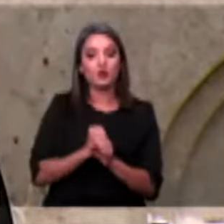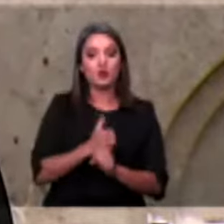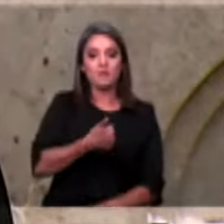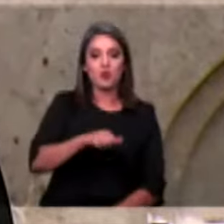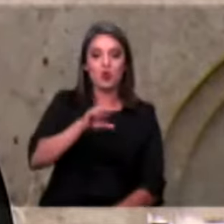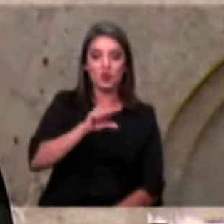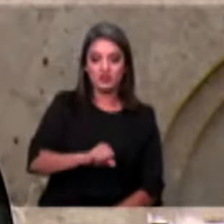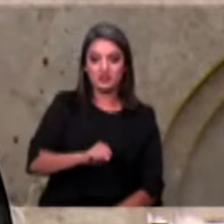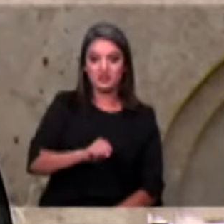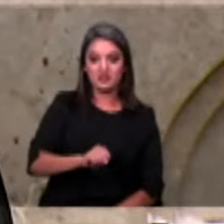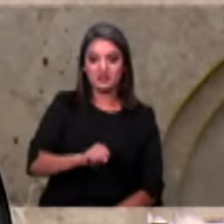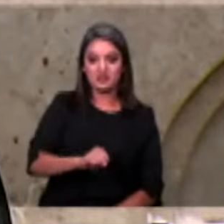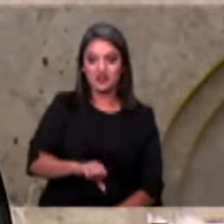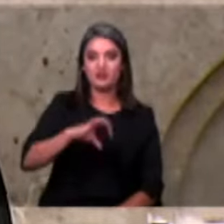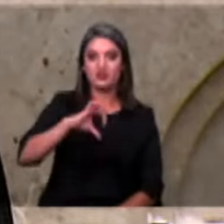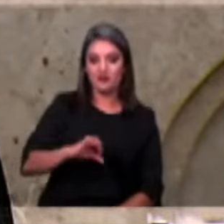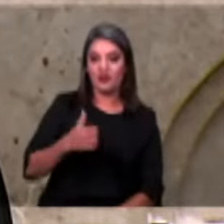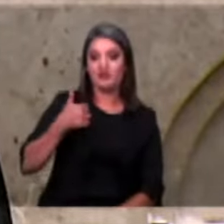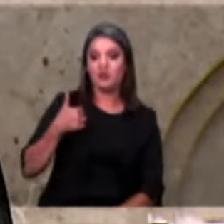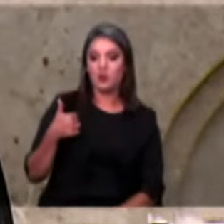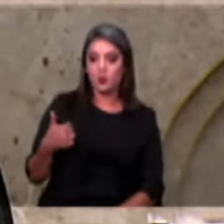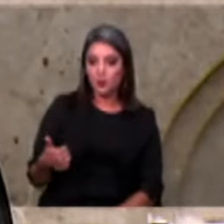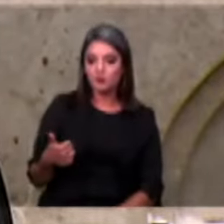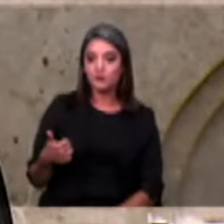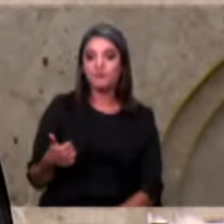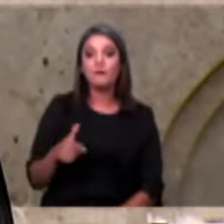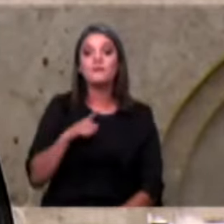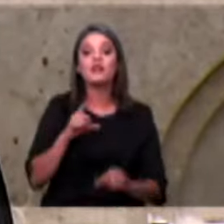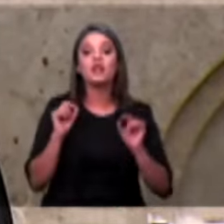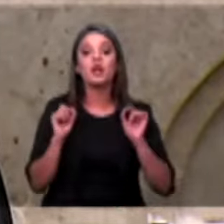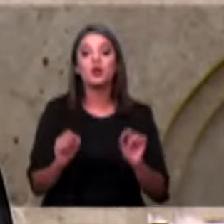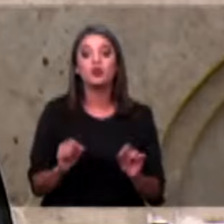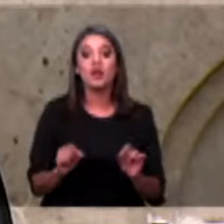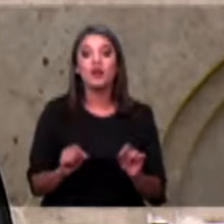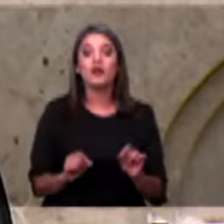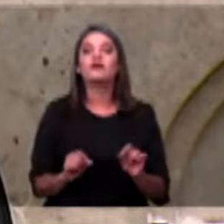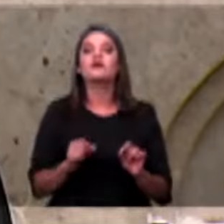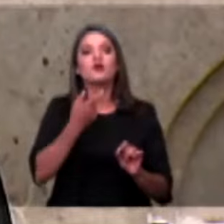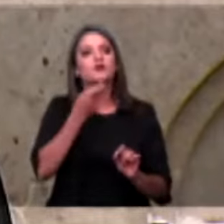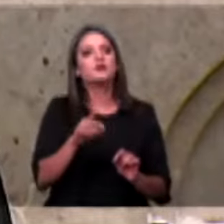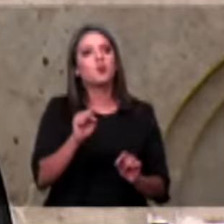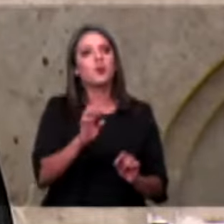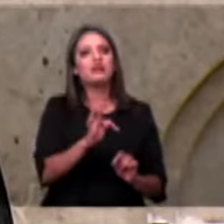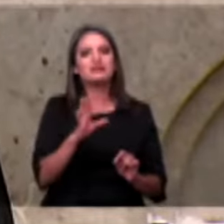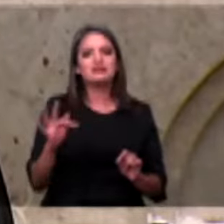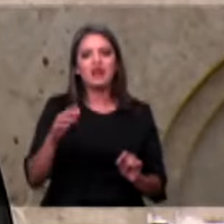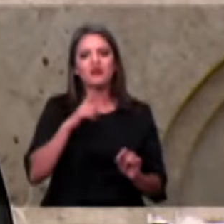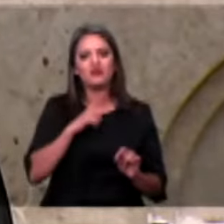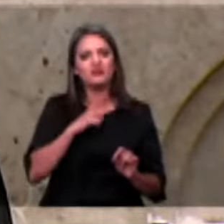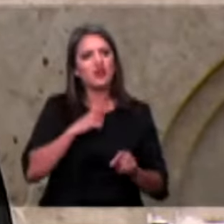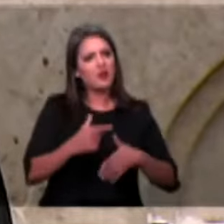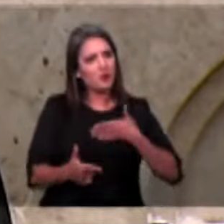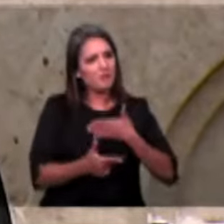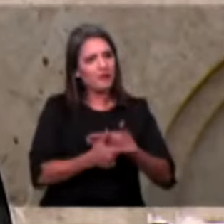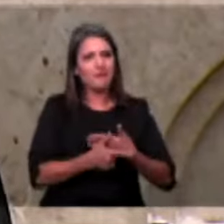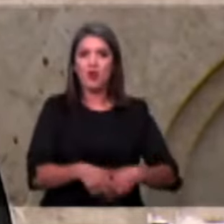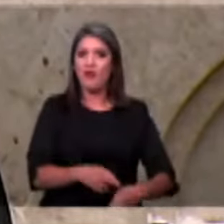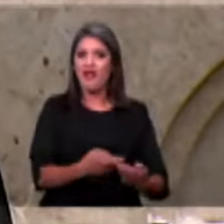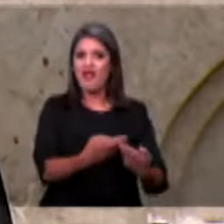1890 e 1891 para que se atribuísse ao Supremo Tribunal Federal a incumbência